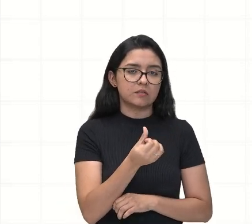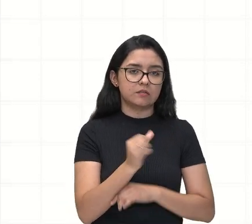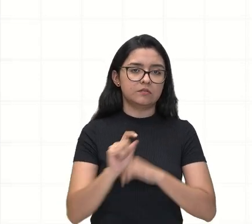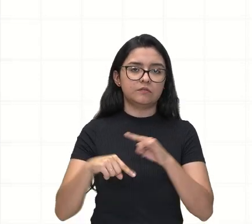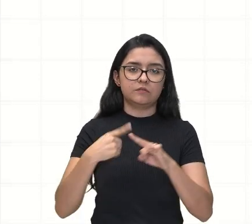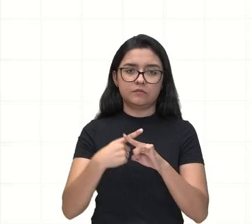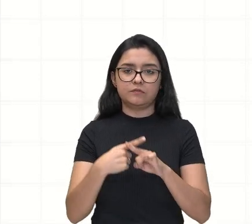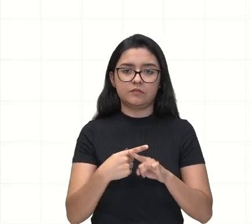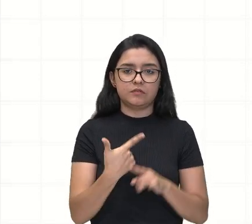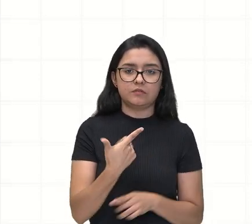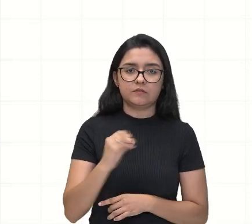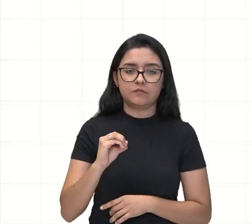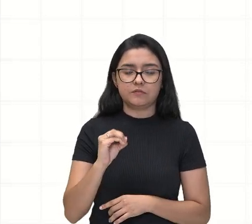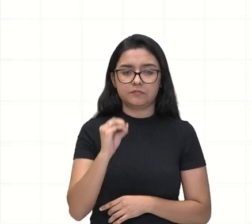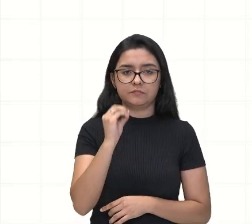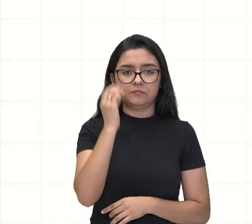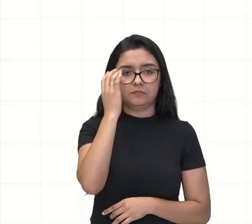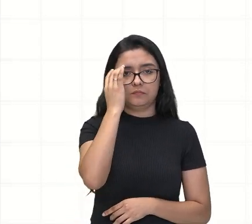20.